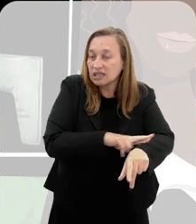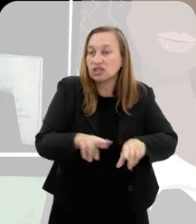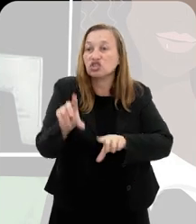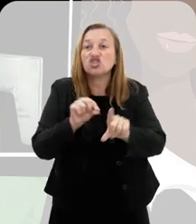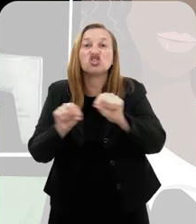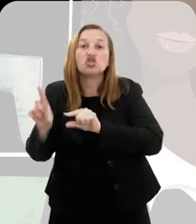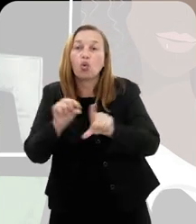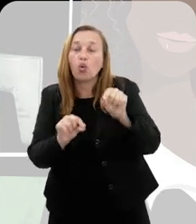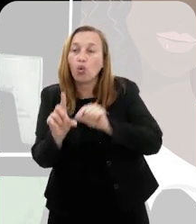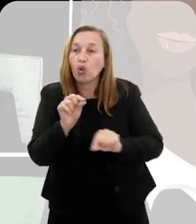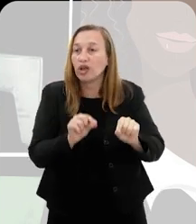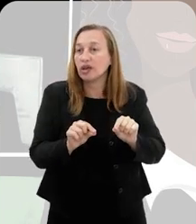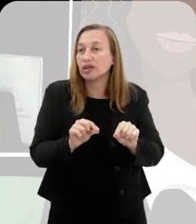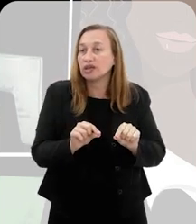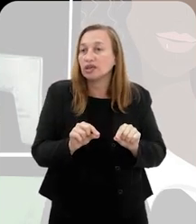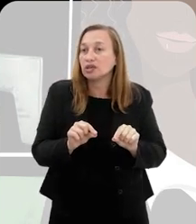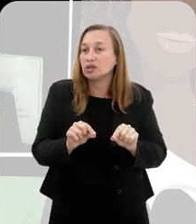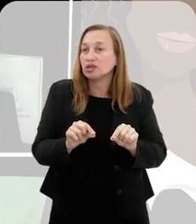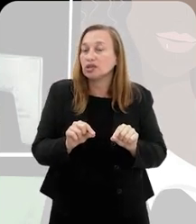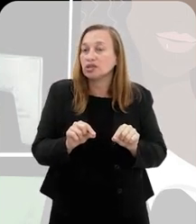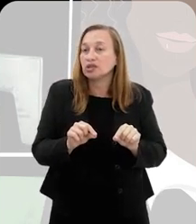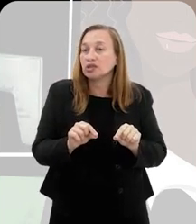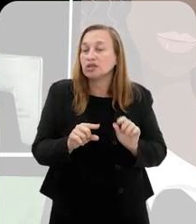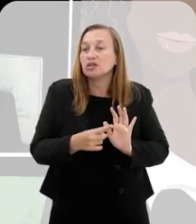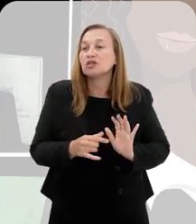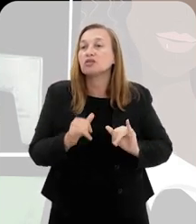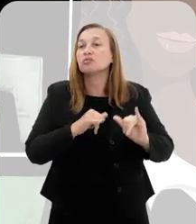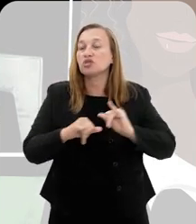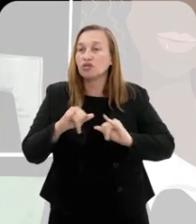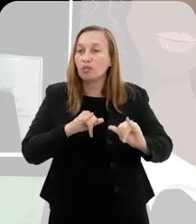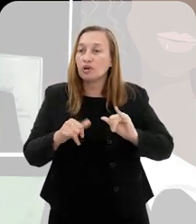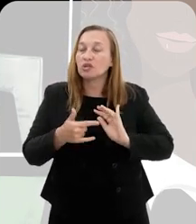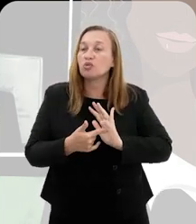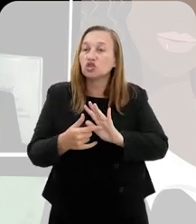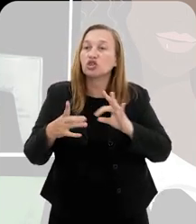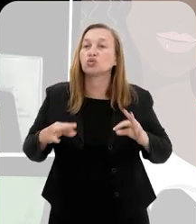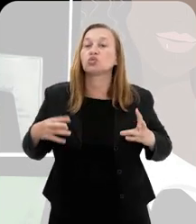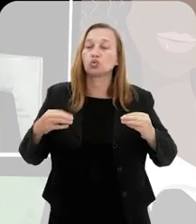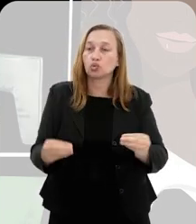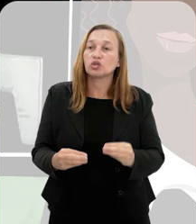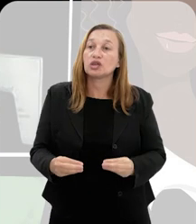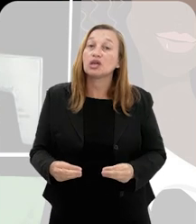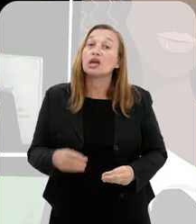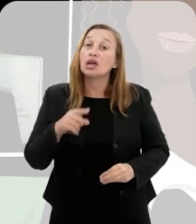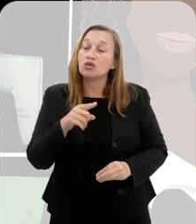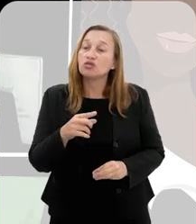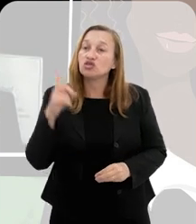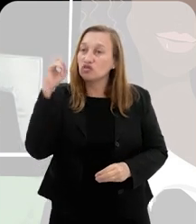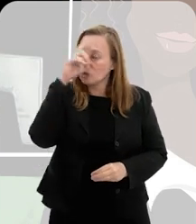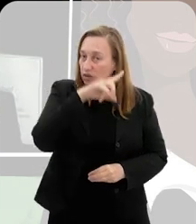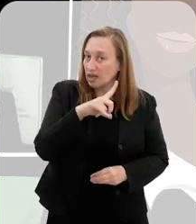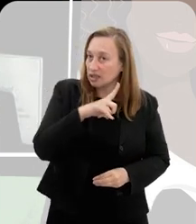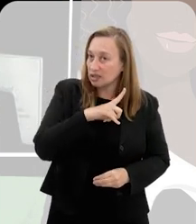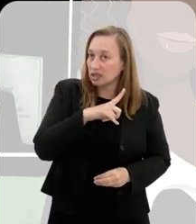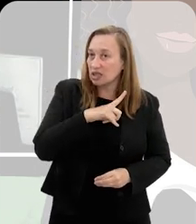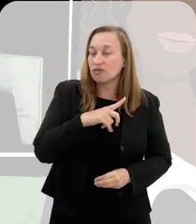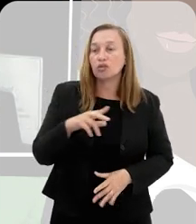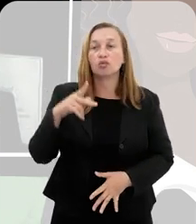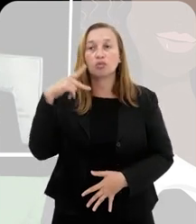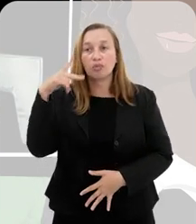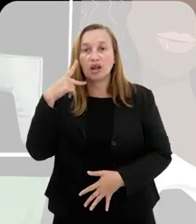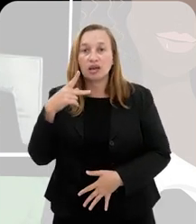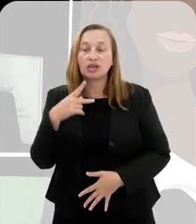de raça, de opção. Os recortes eles precisam ser feitos. E ali eu